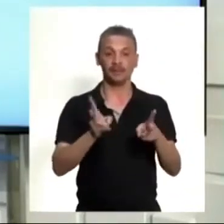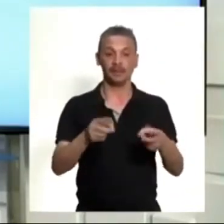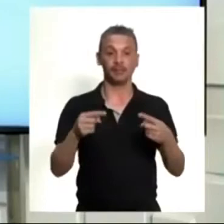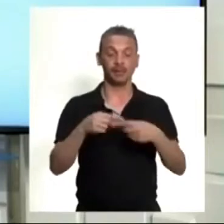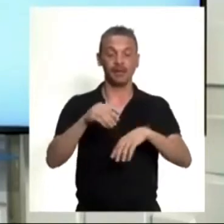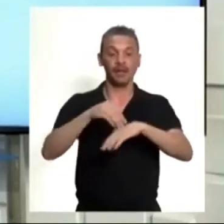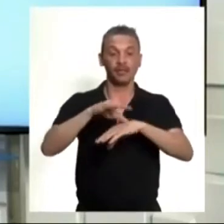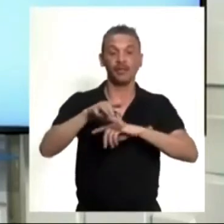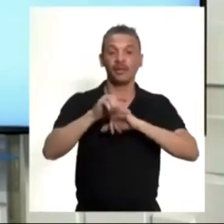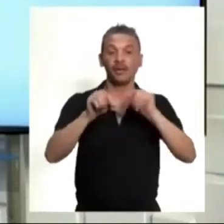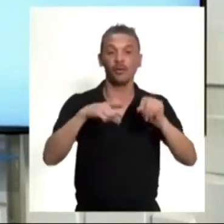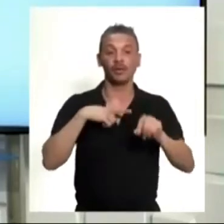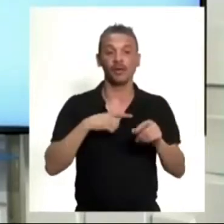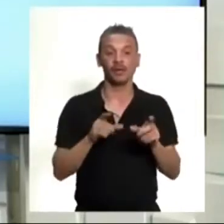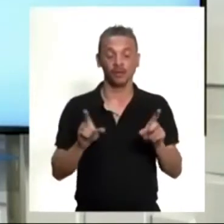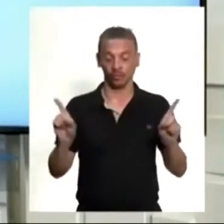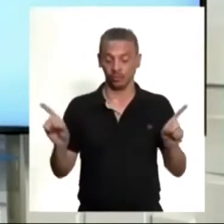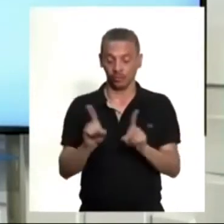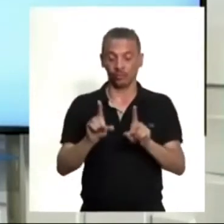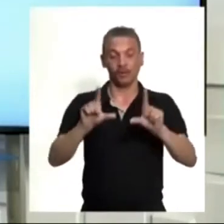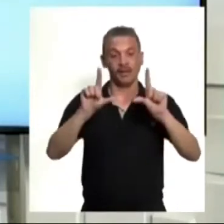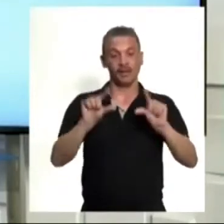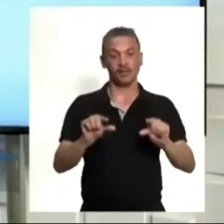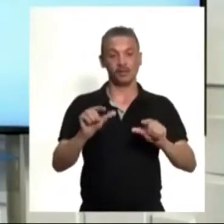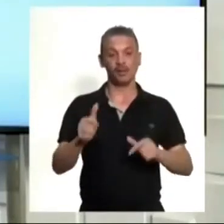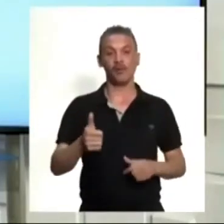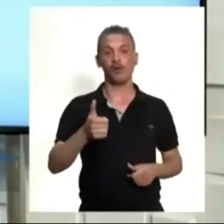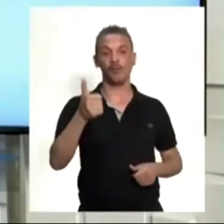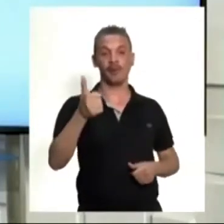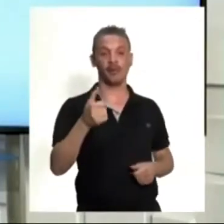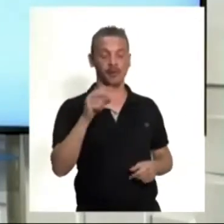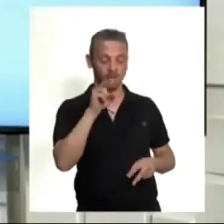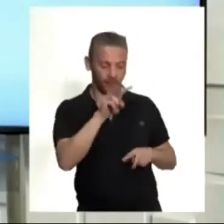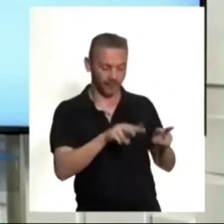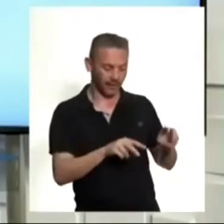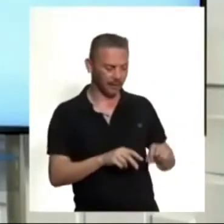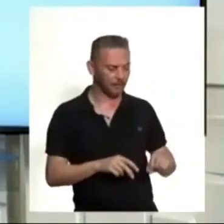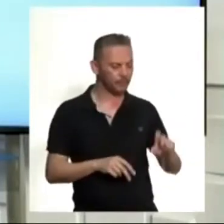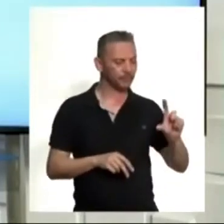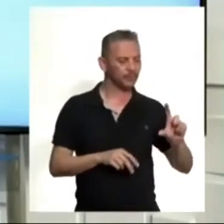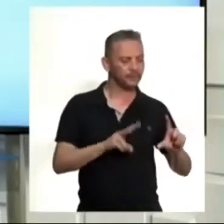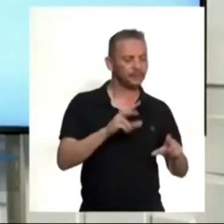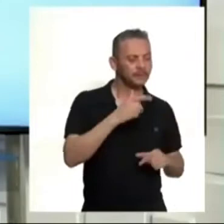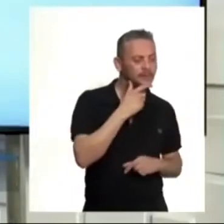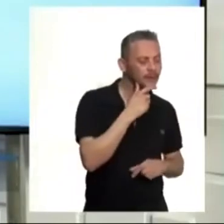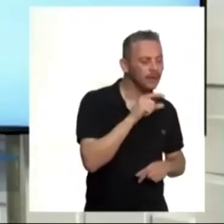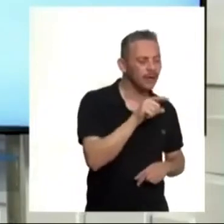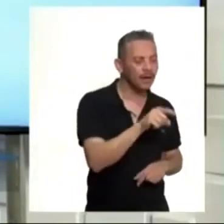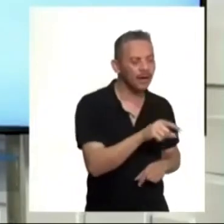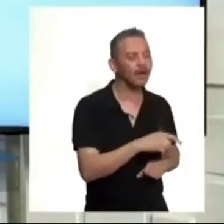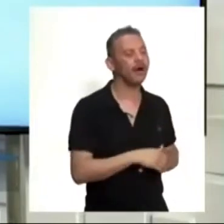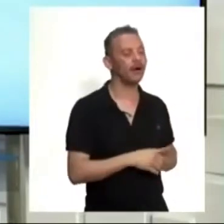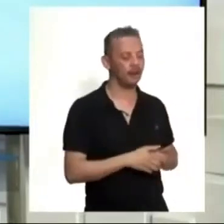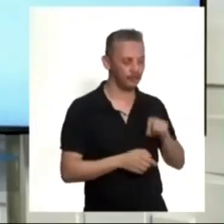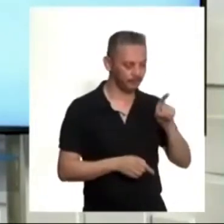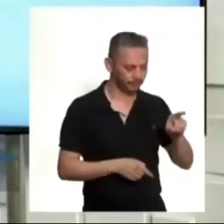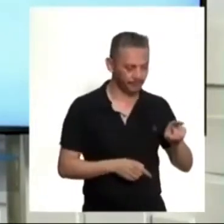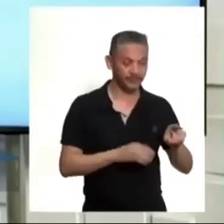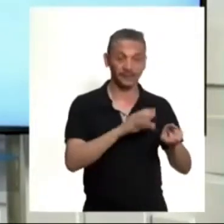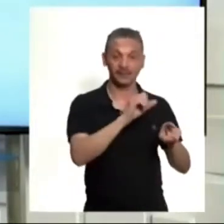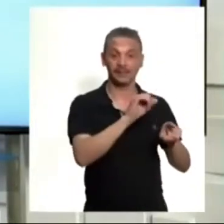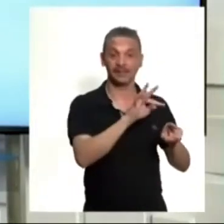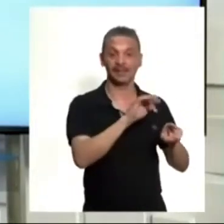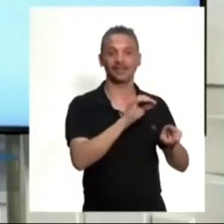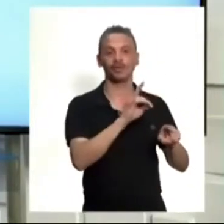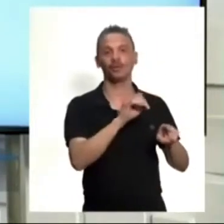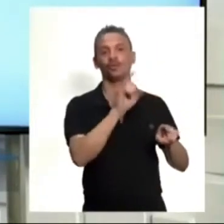é, sempre trabalhe com os dois de redução. Porque aí você vai lá e olha, quem tem maior de redução? O que tem maior é sempre o cátodo.